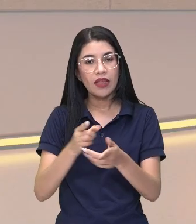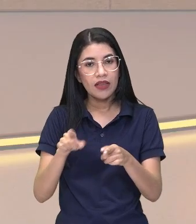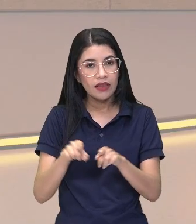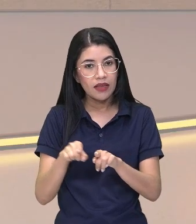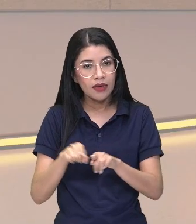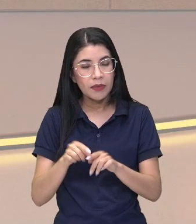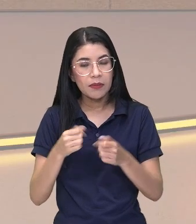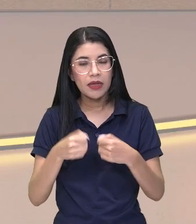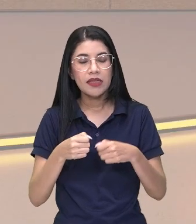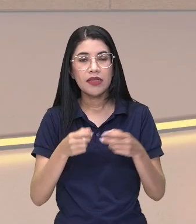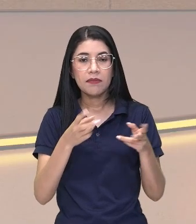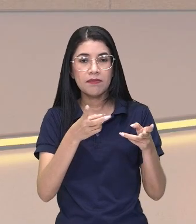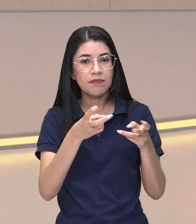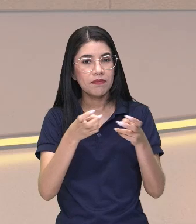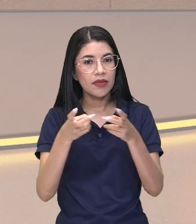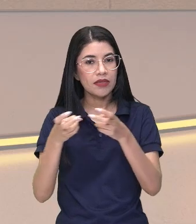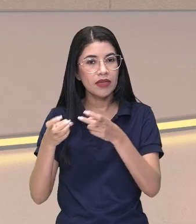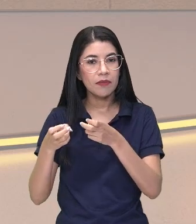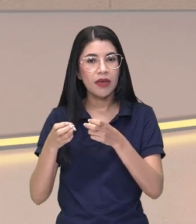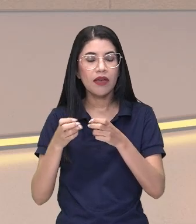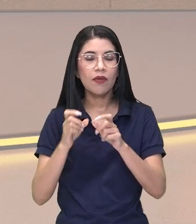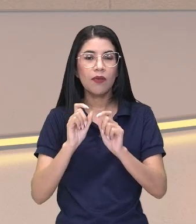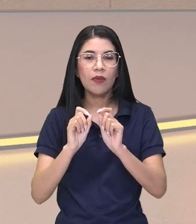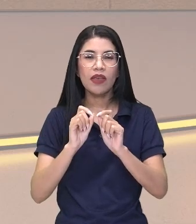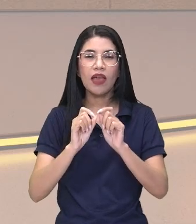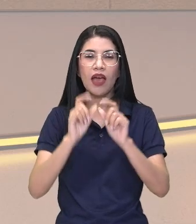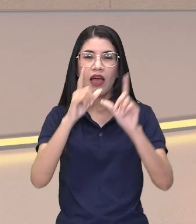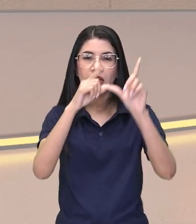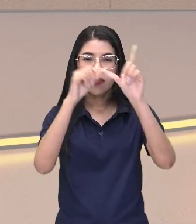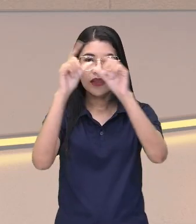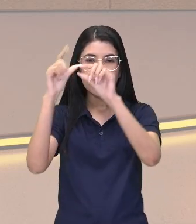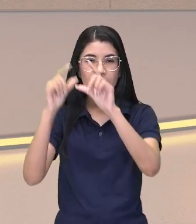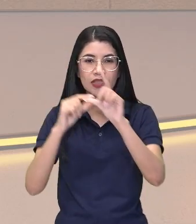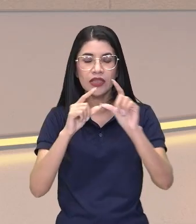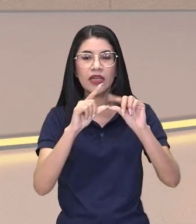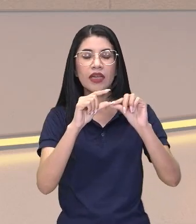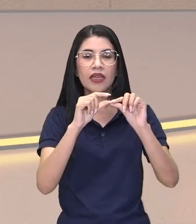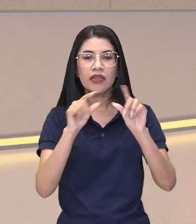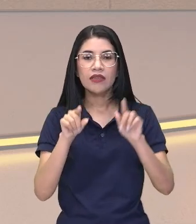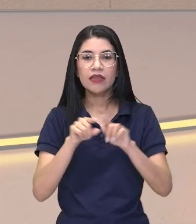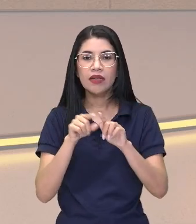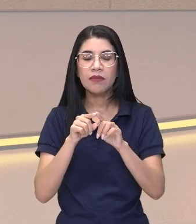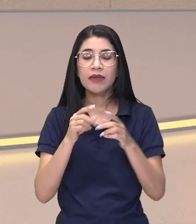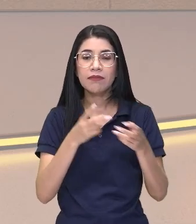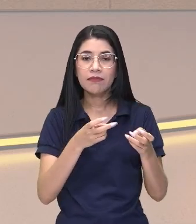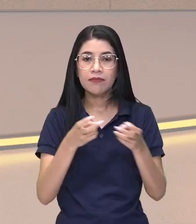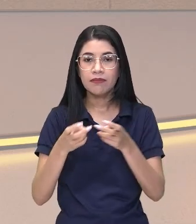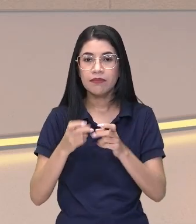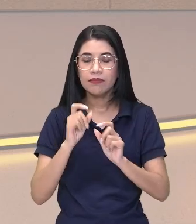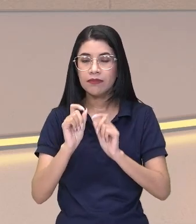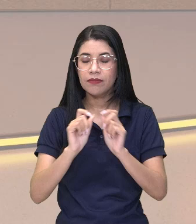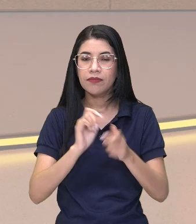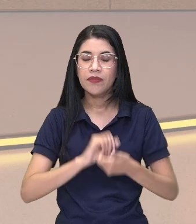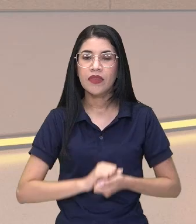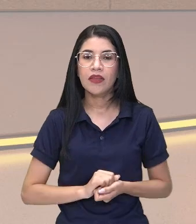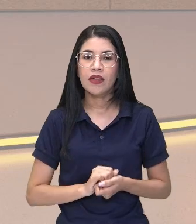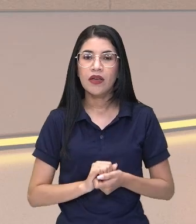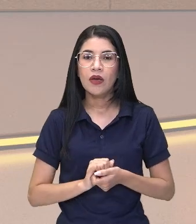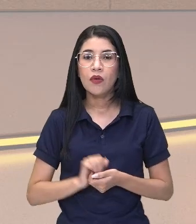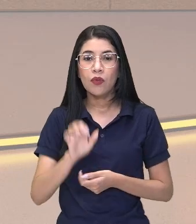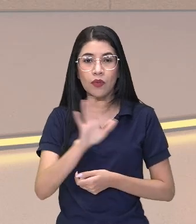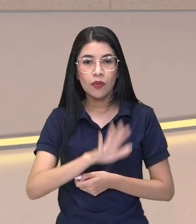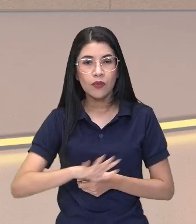vou observar o quê? As estrelas, as galáxias. Eu vou observar, então, ali aquilo que está em